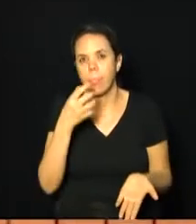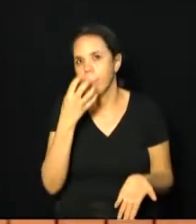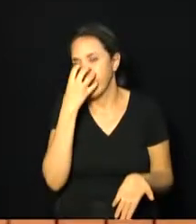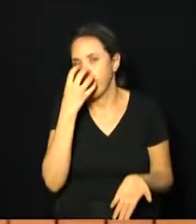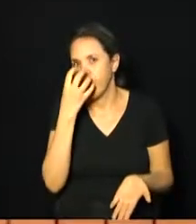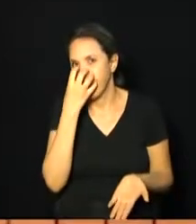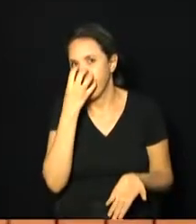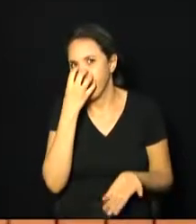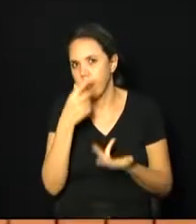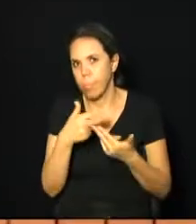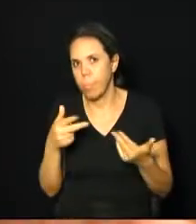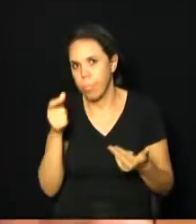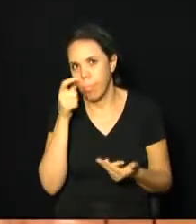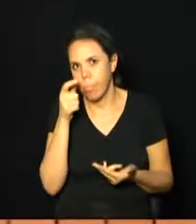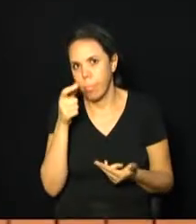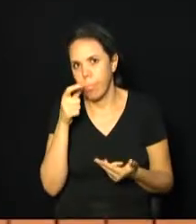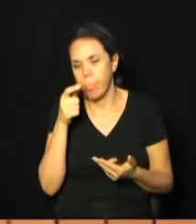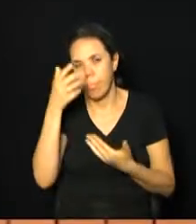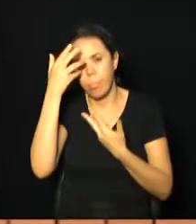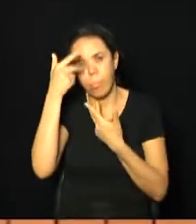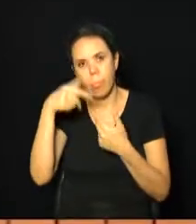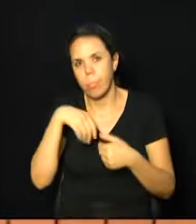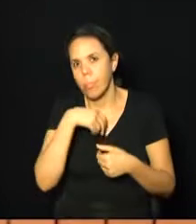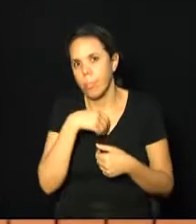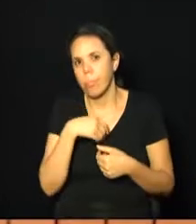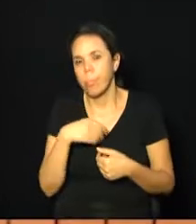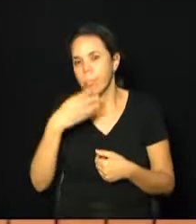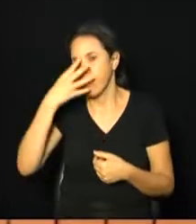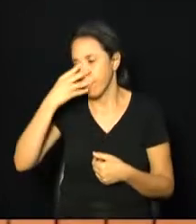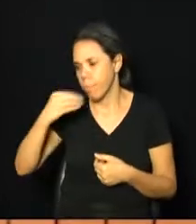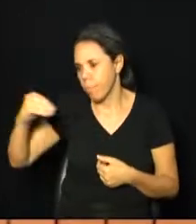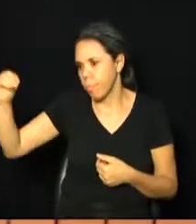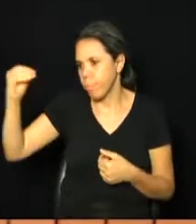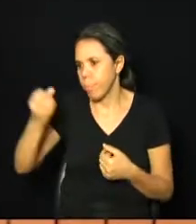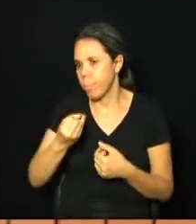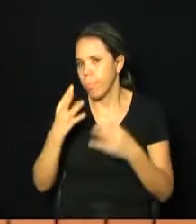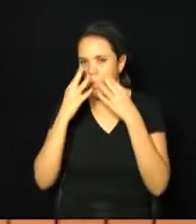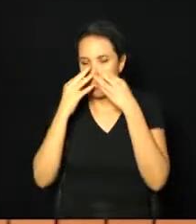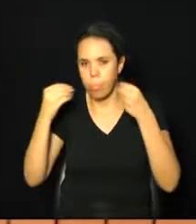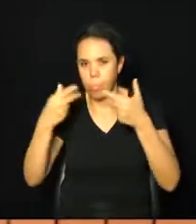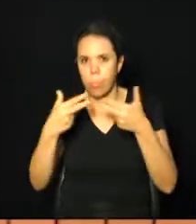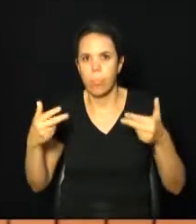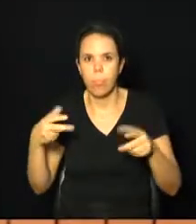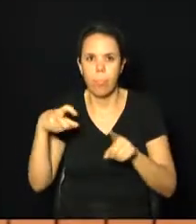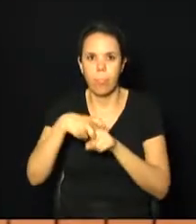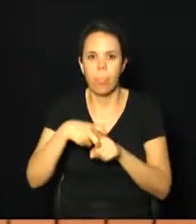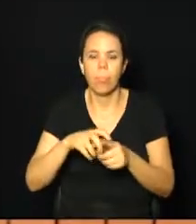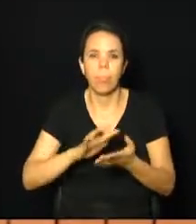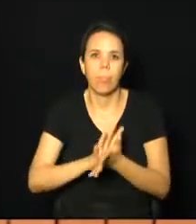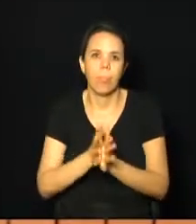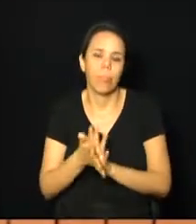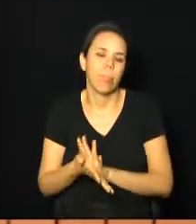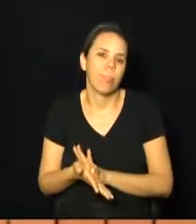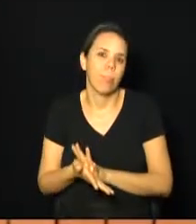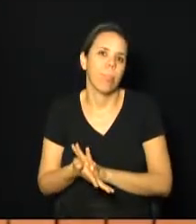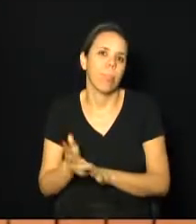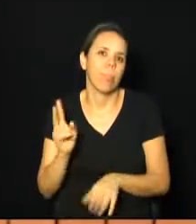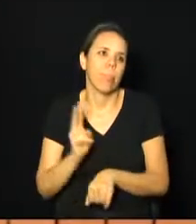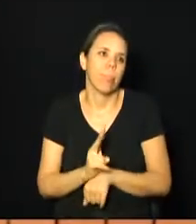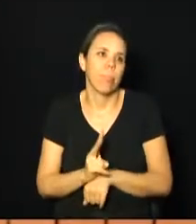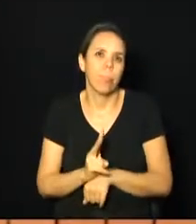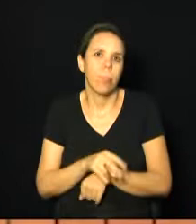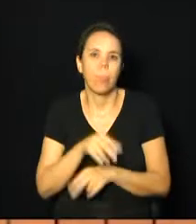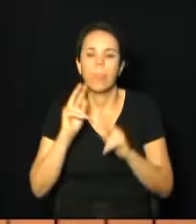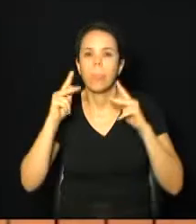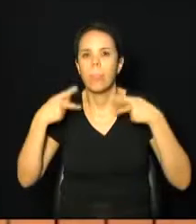do mato, a gente vê raposinha, e a quantidade de animais atropelados por conta desse descuido, né, do